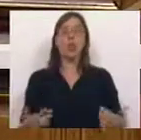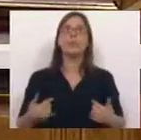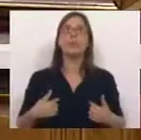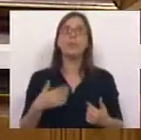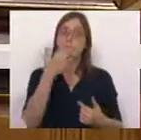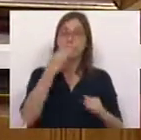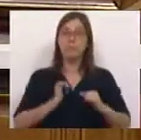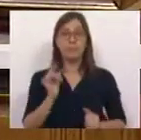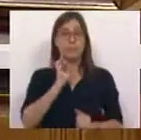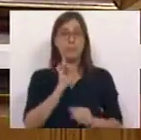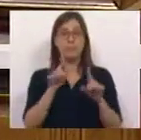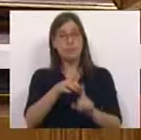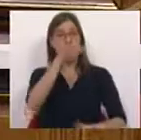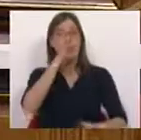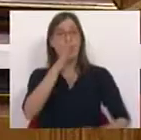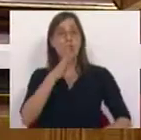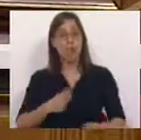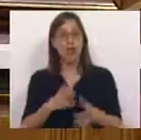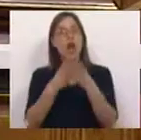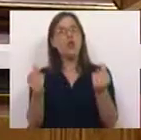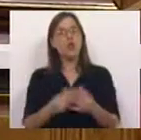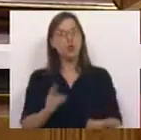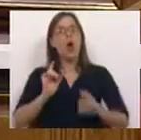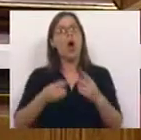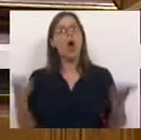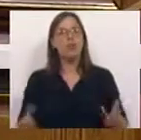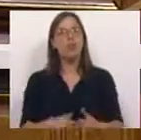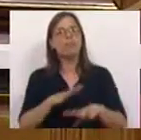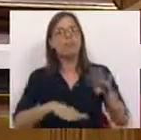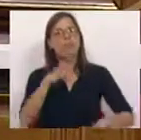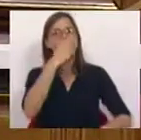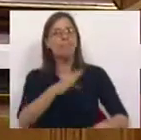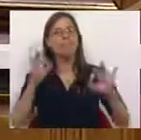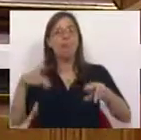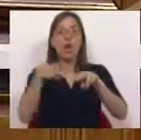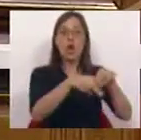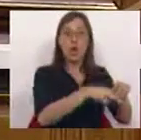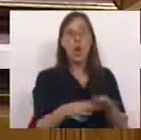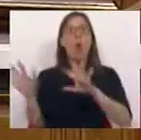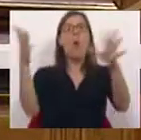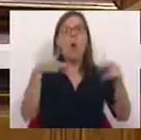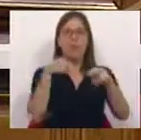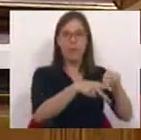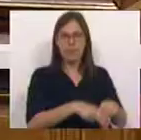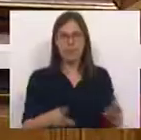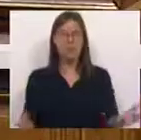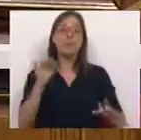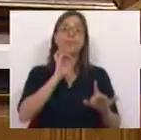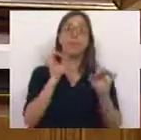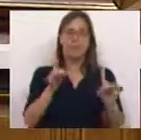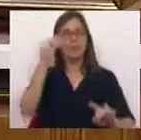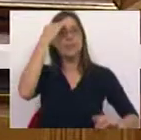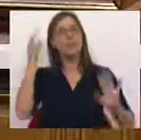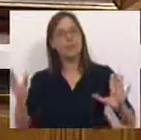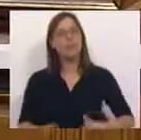o que nos parece importante é que o Governo nos diga que funções foram aplicadas, esses cortes, onde foram aplicados. Mas importa,